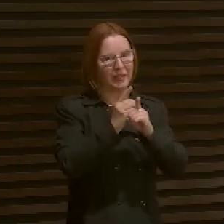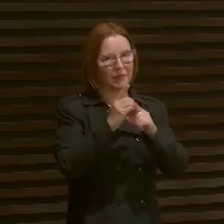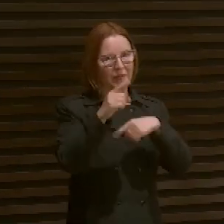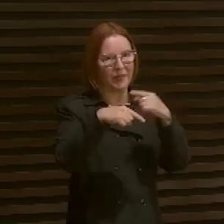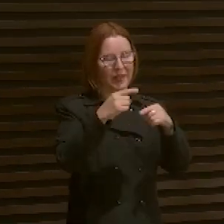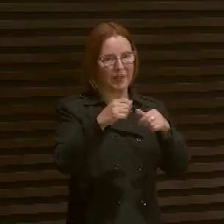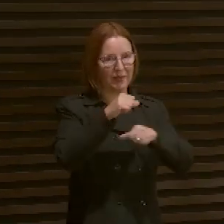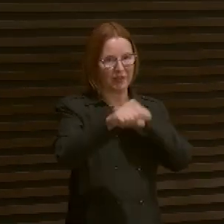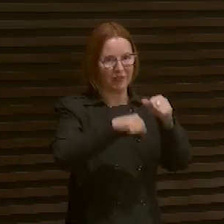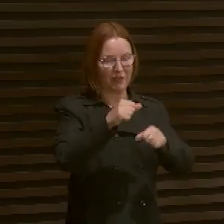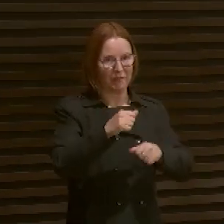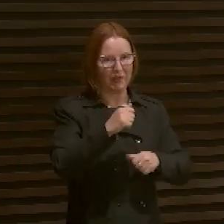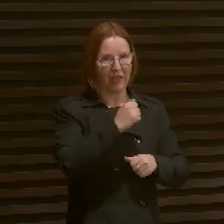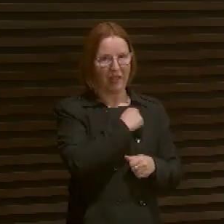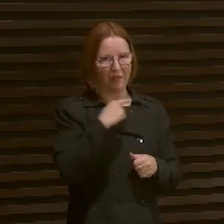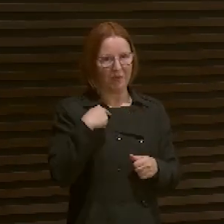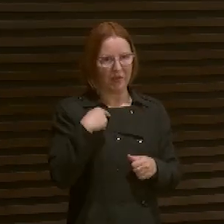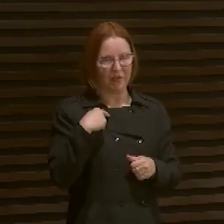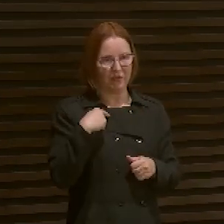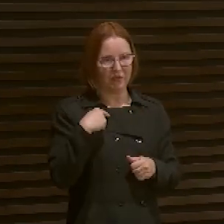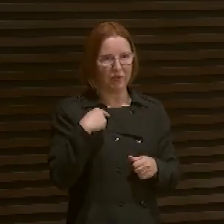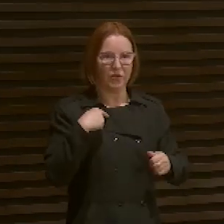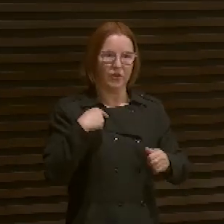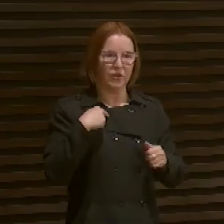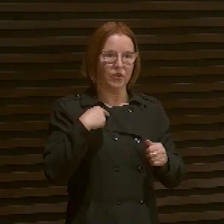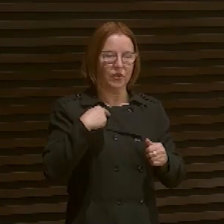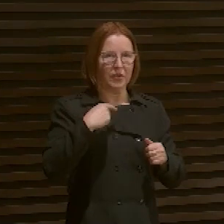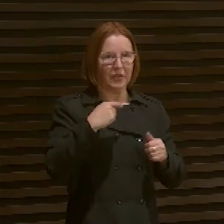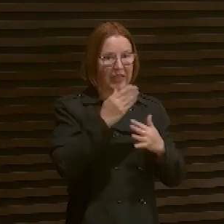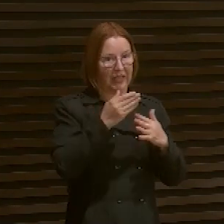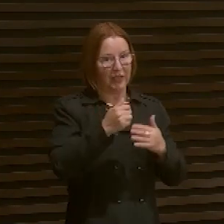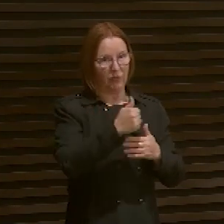meus irmãos, 11 foram mortos.